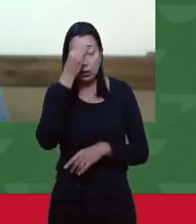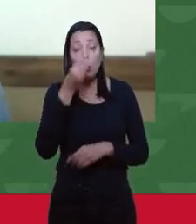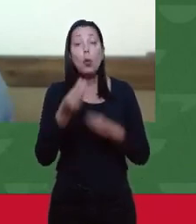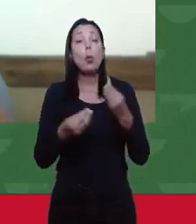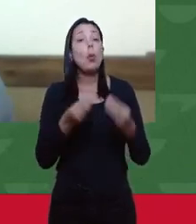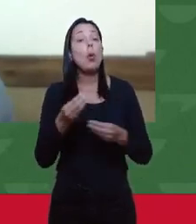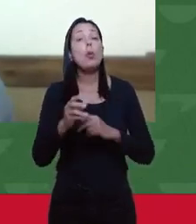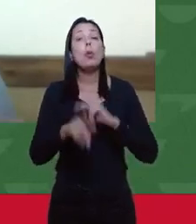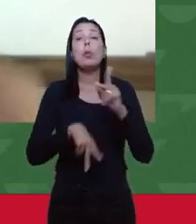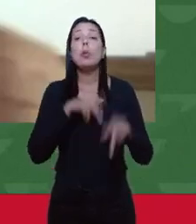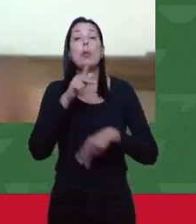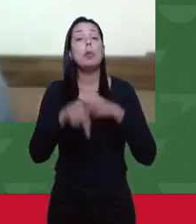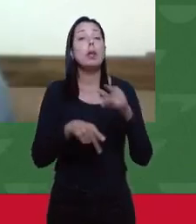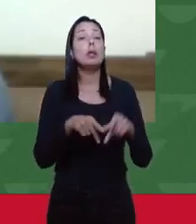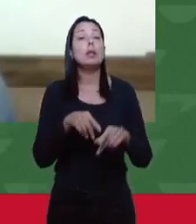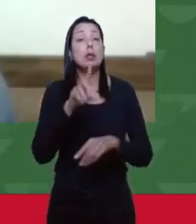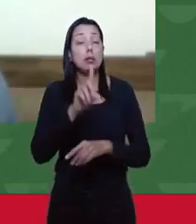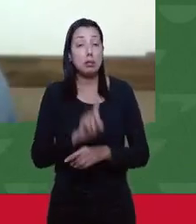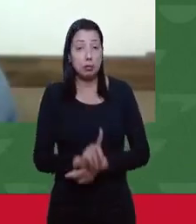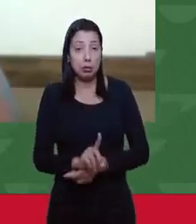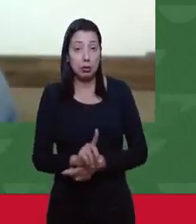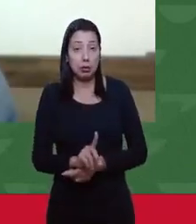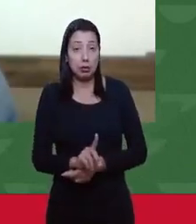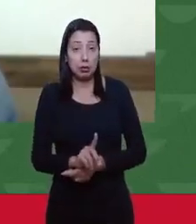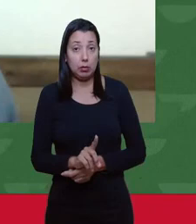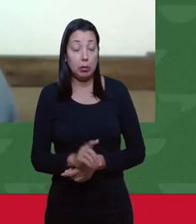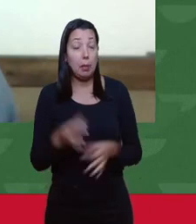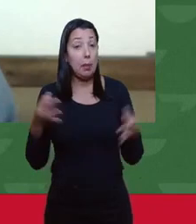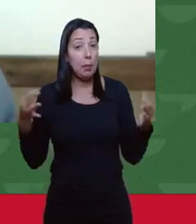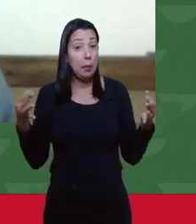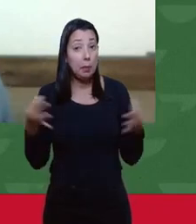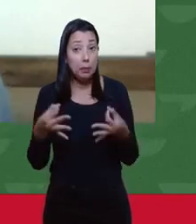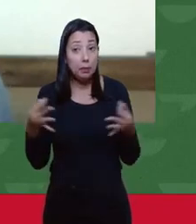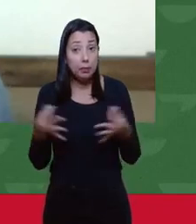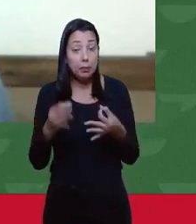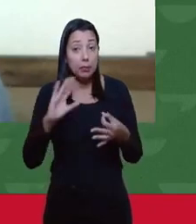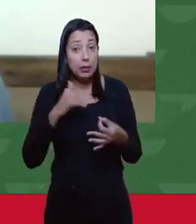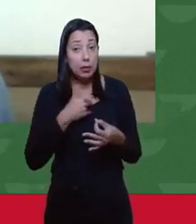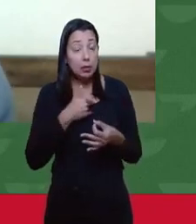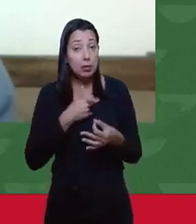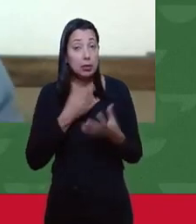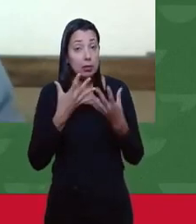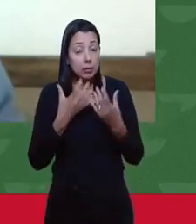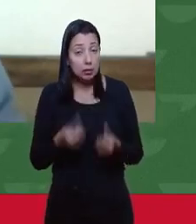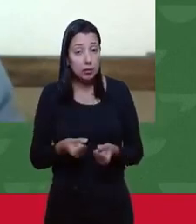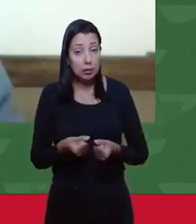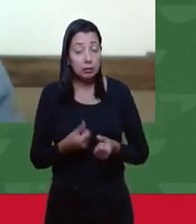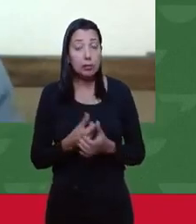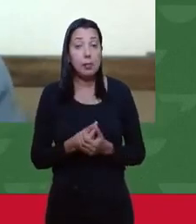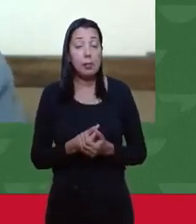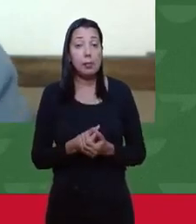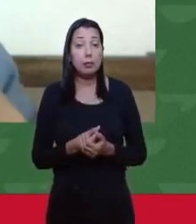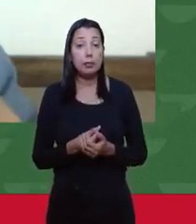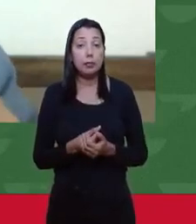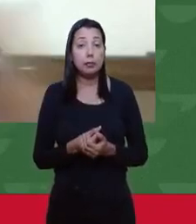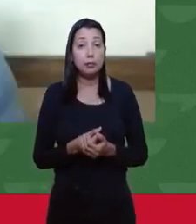como uma população com direitos absolutamente, na nossa concepção,